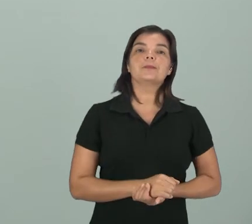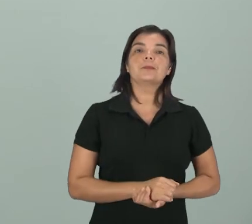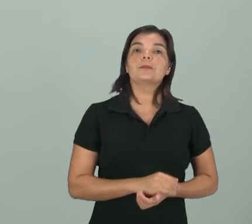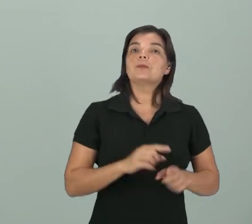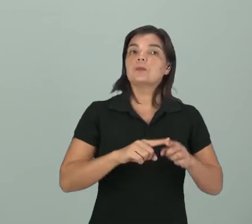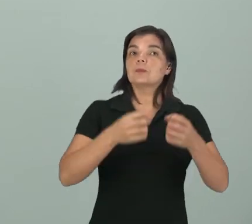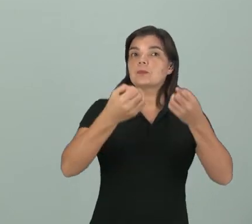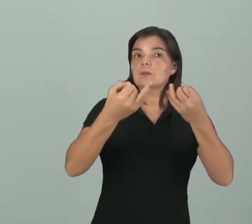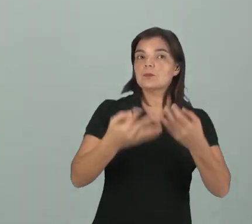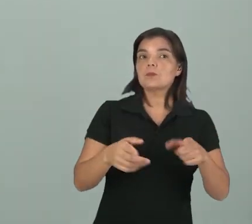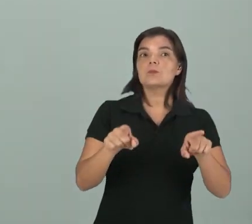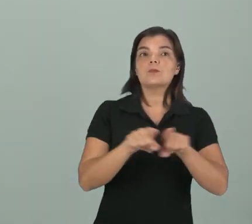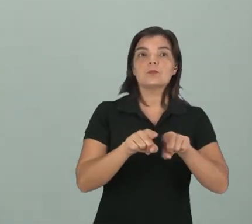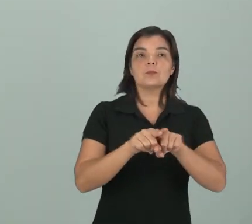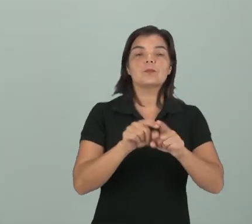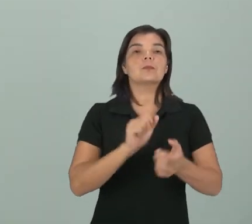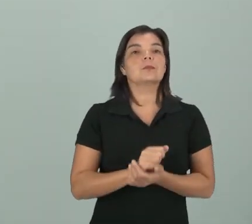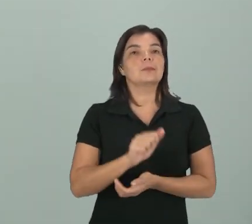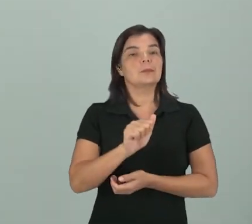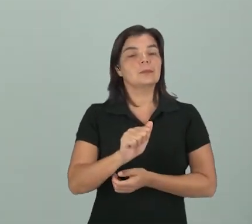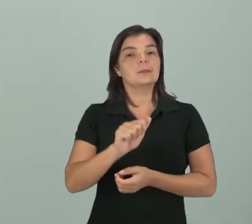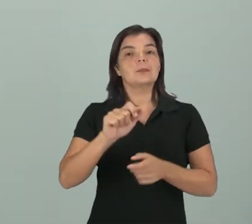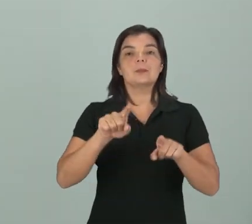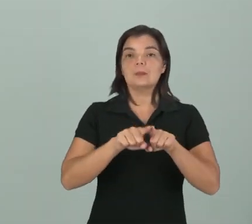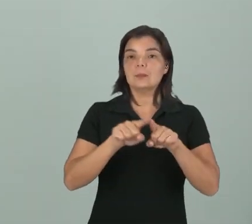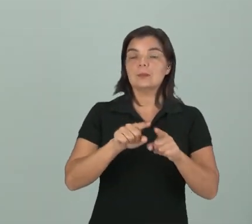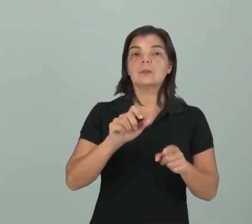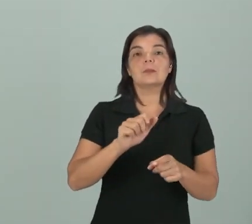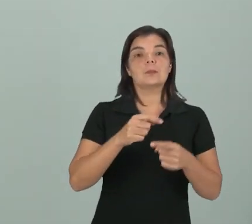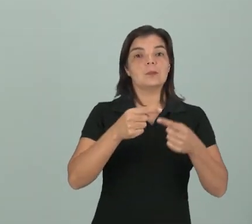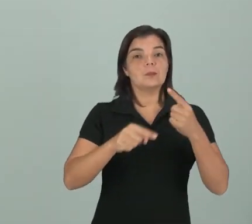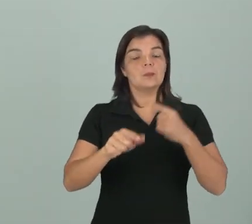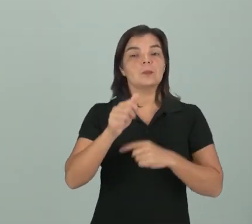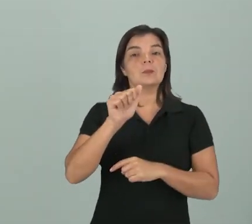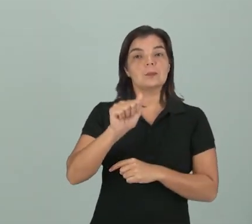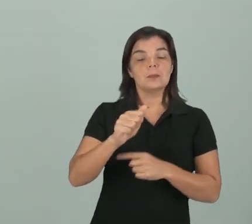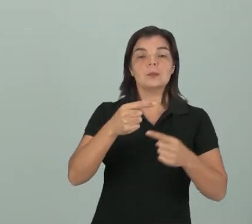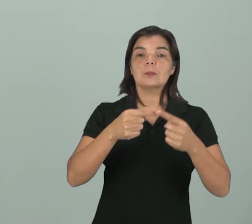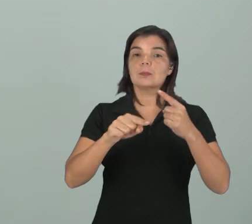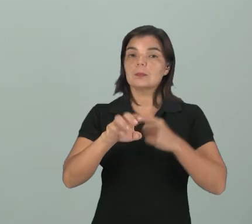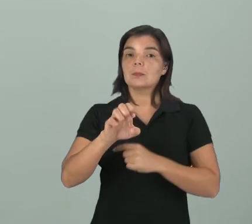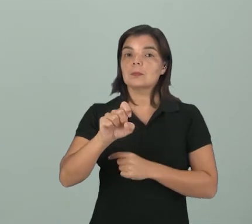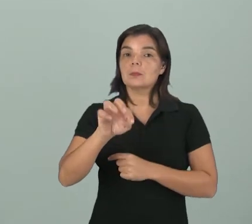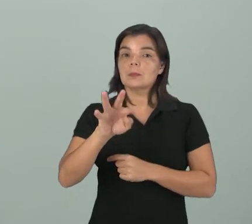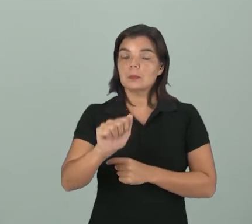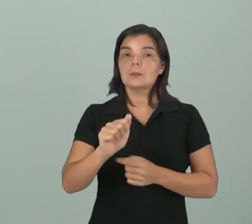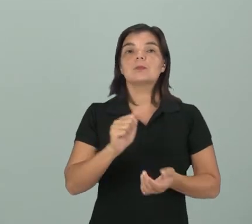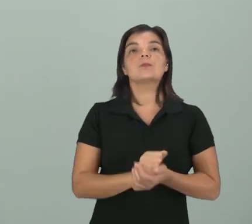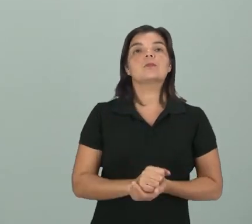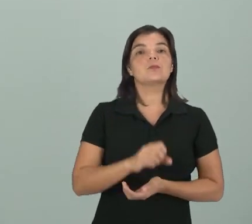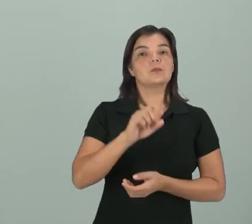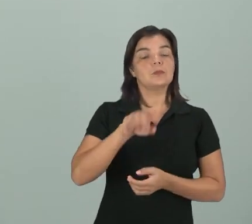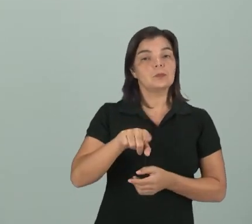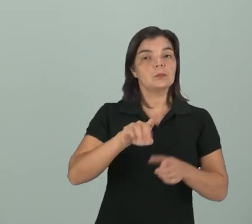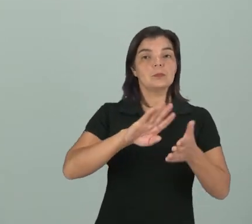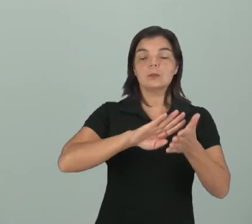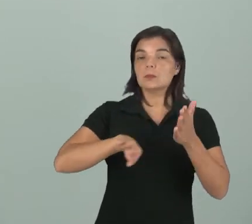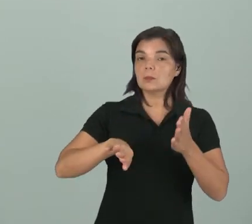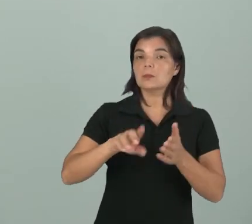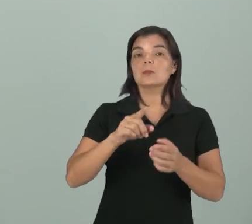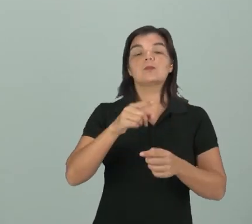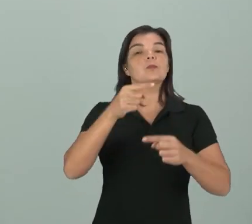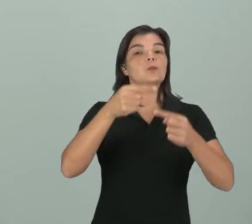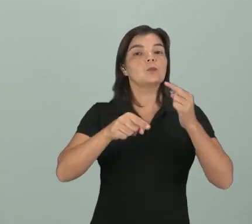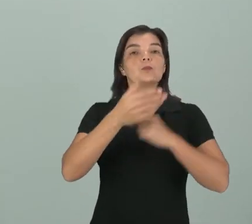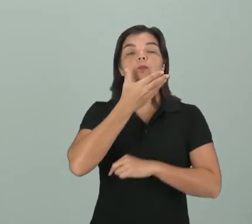um determinante, é proibida a, é proibida minha, é proibida esta, então fica proibida. Sem o determinante,